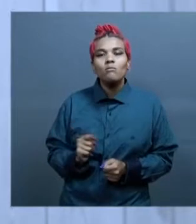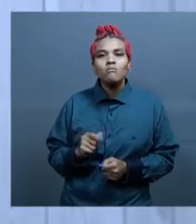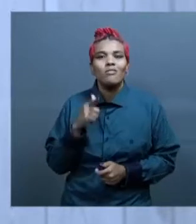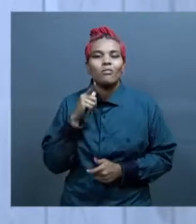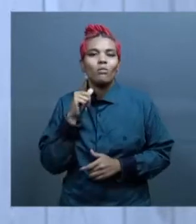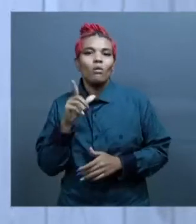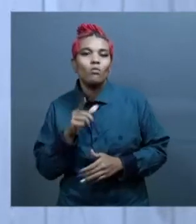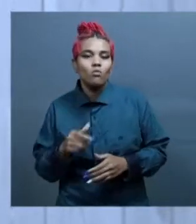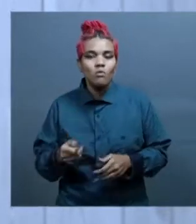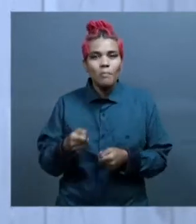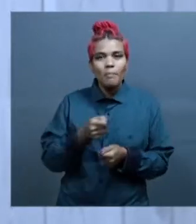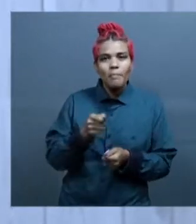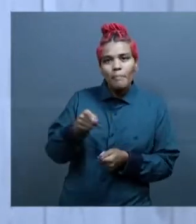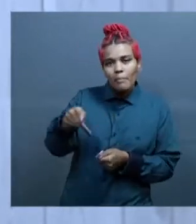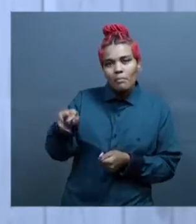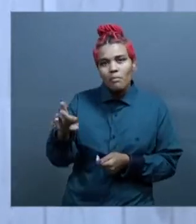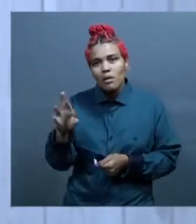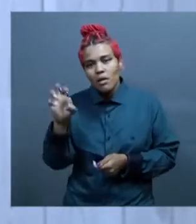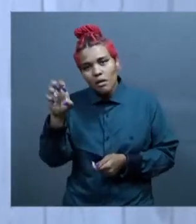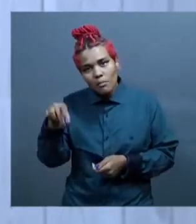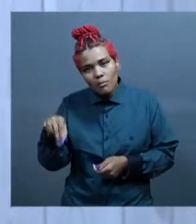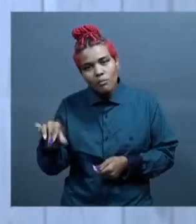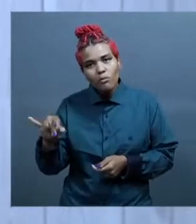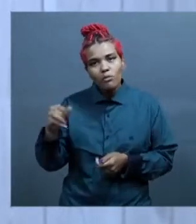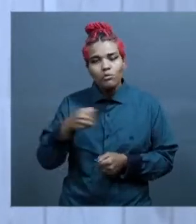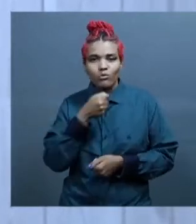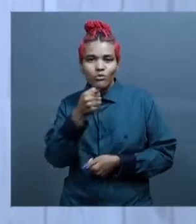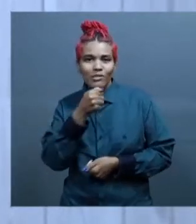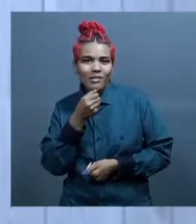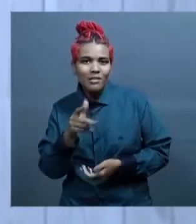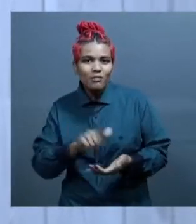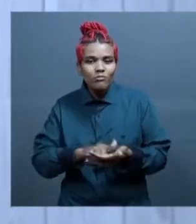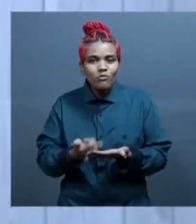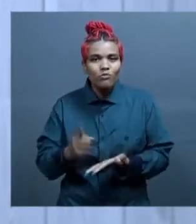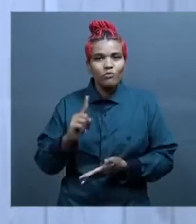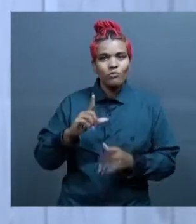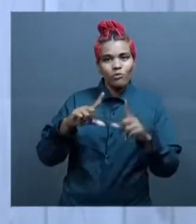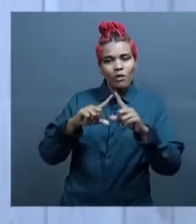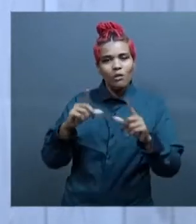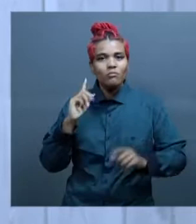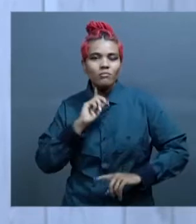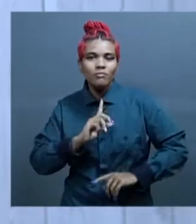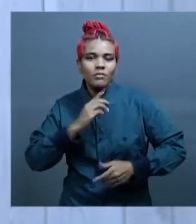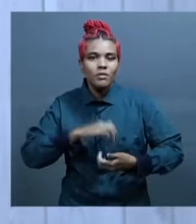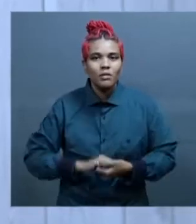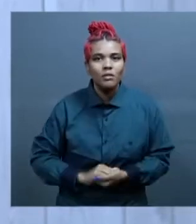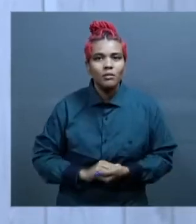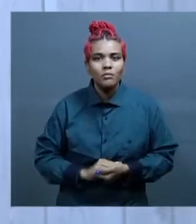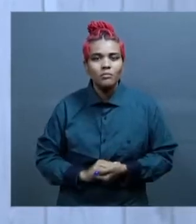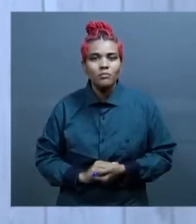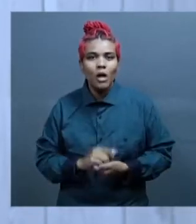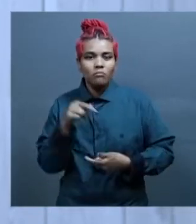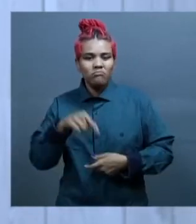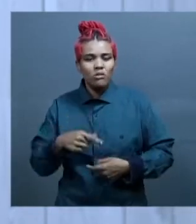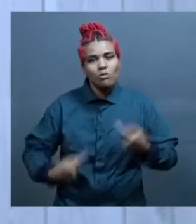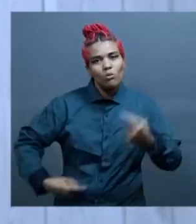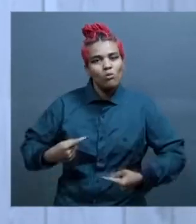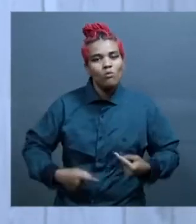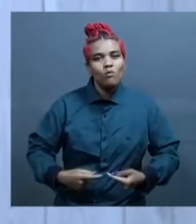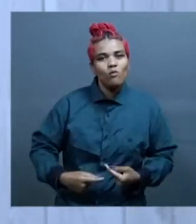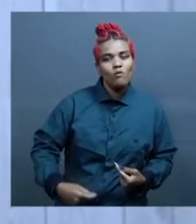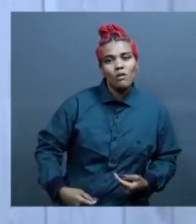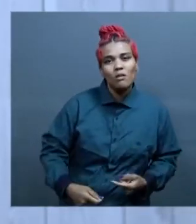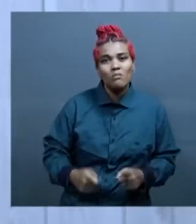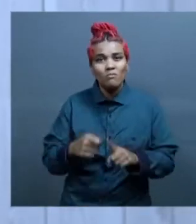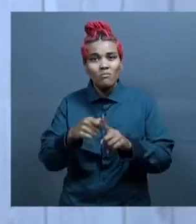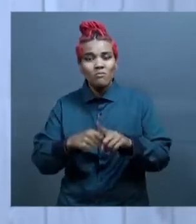comunicadores mineiros dados sobre exportações apresentadas pelo governo brasileiro nos últimos três meses causa